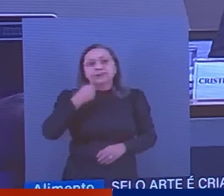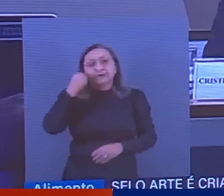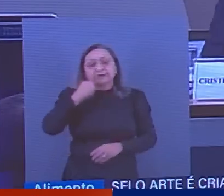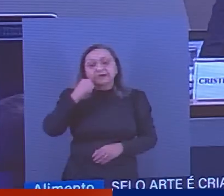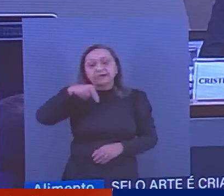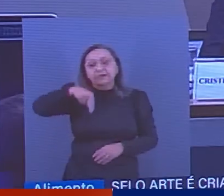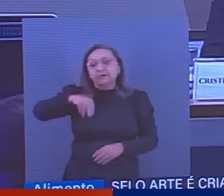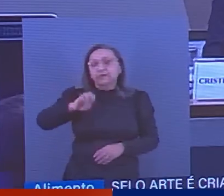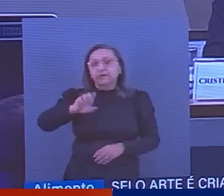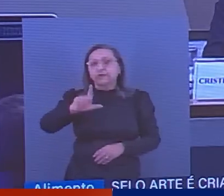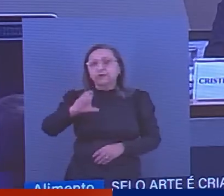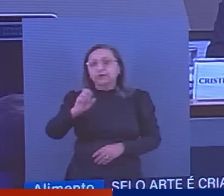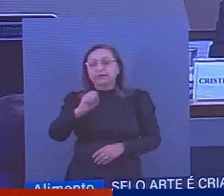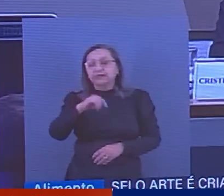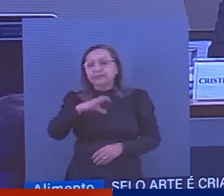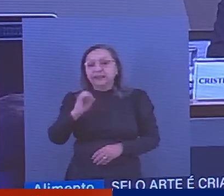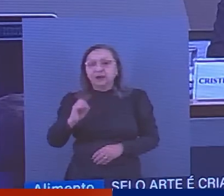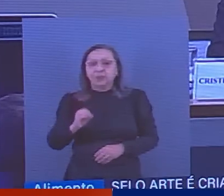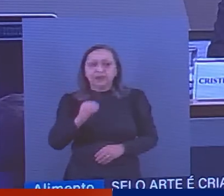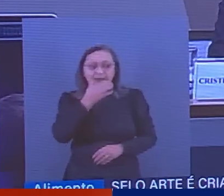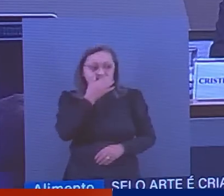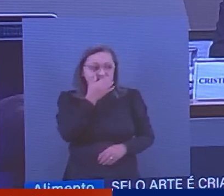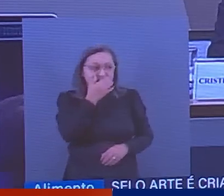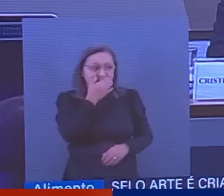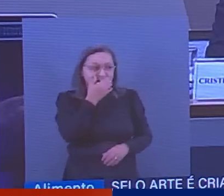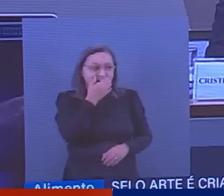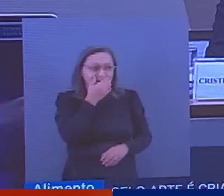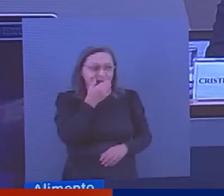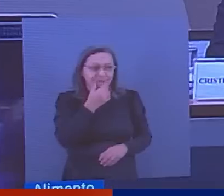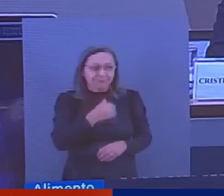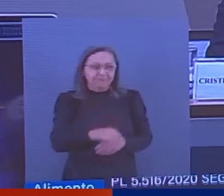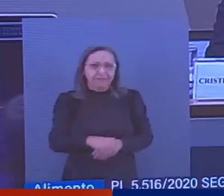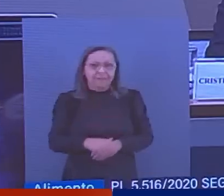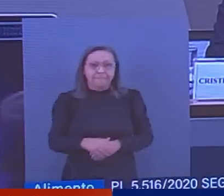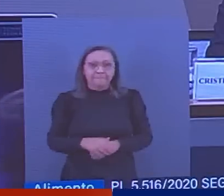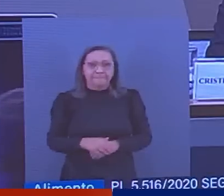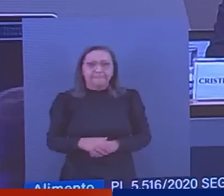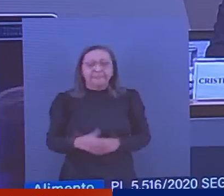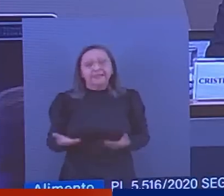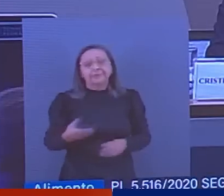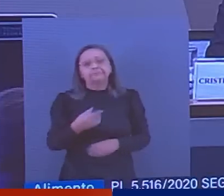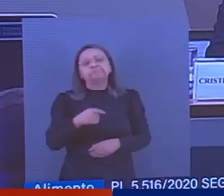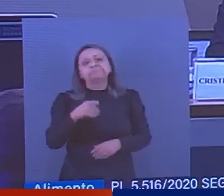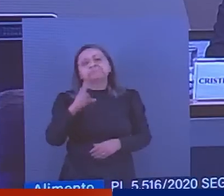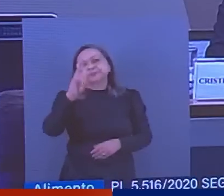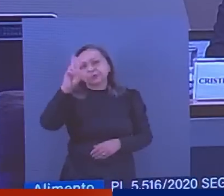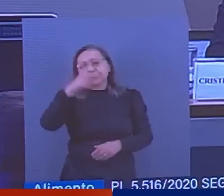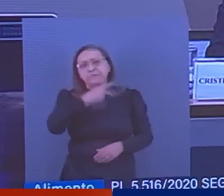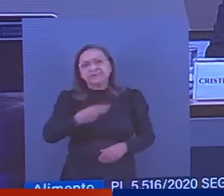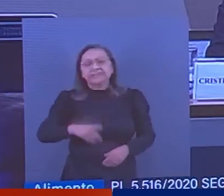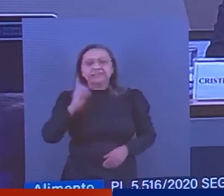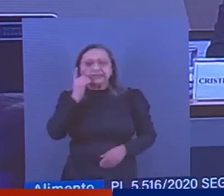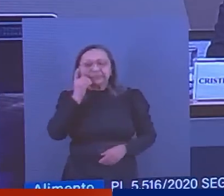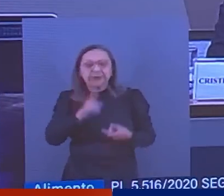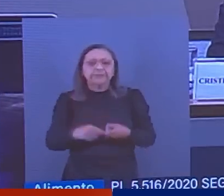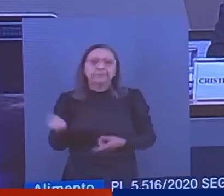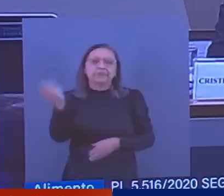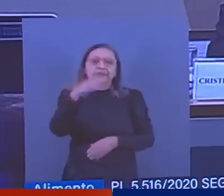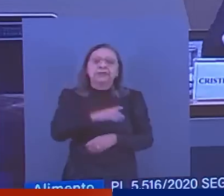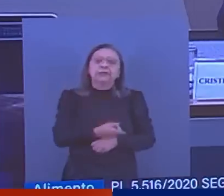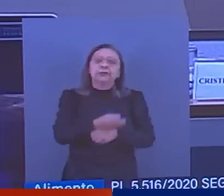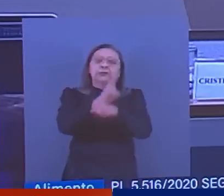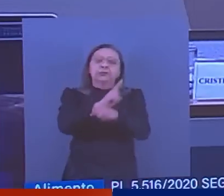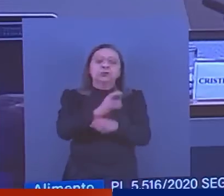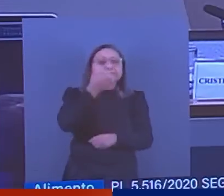partir o coração. É uma menina indígena com uma vassoura na mão. E eu fiquei